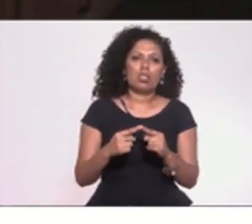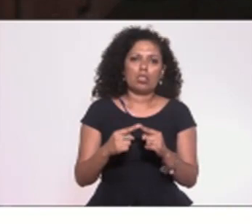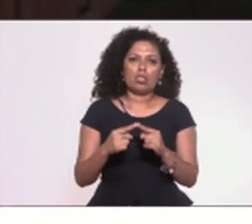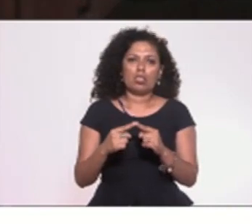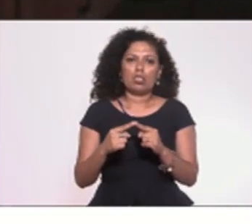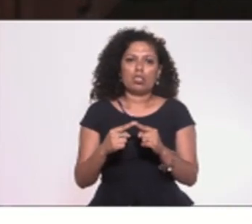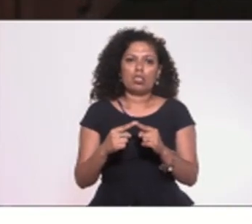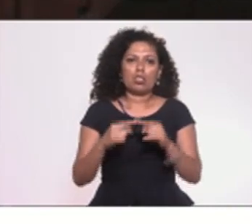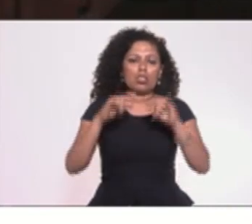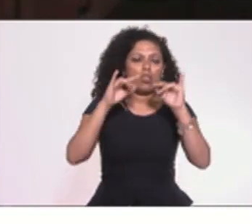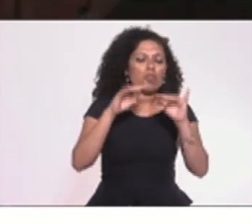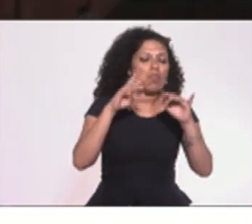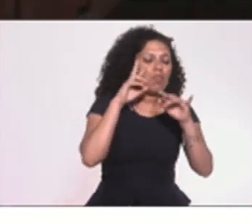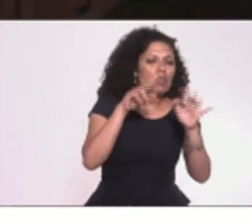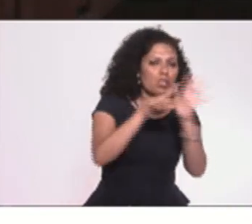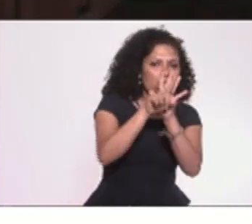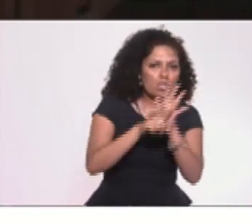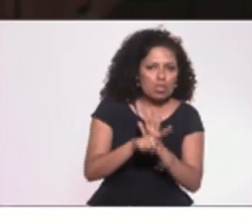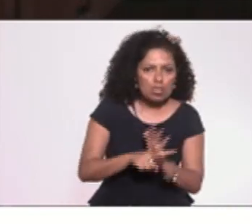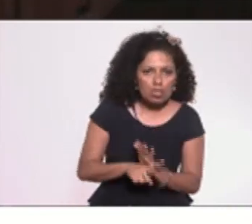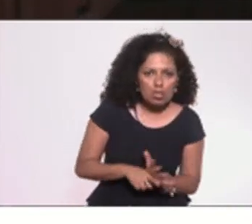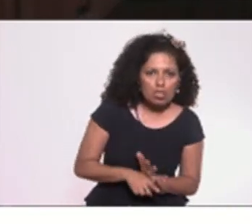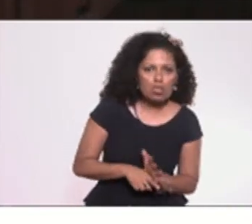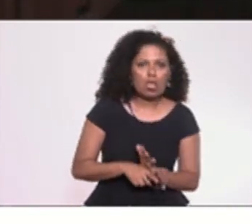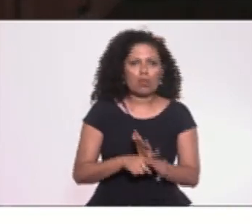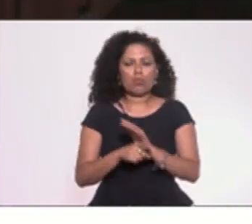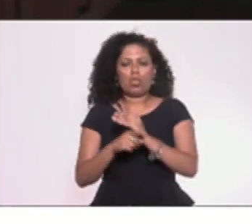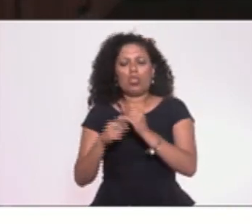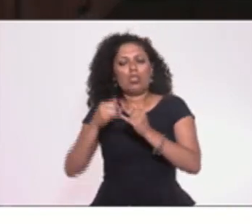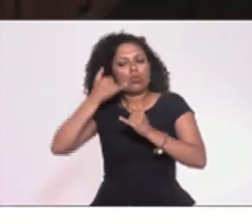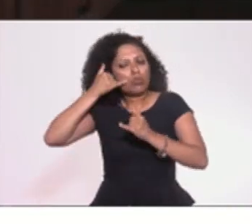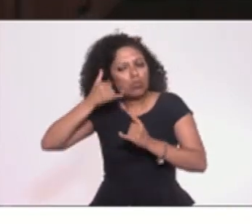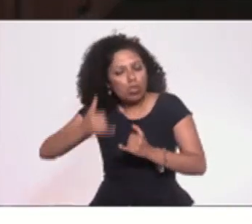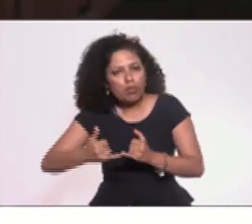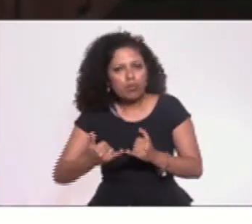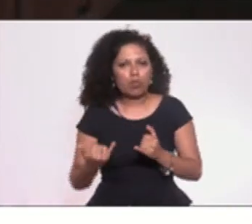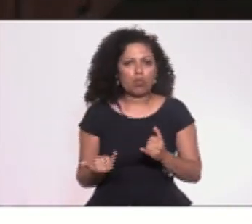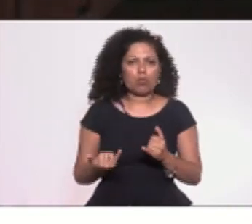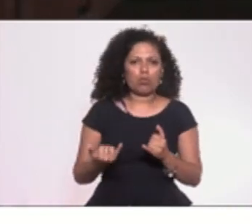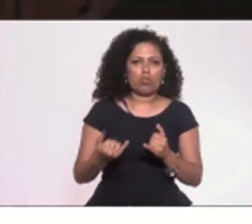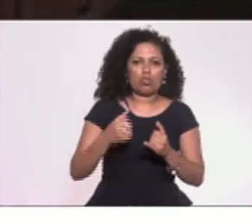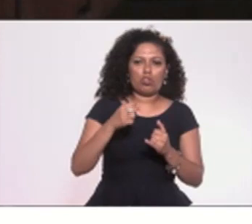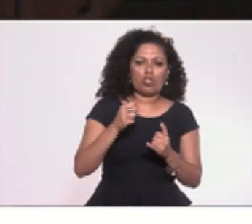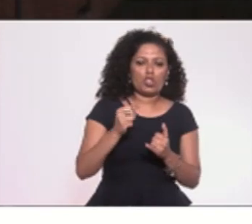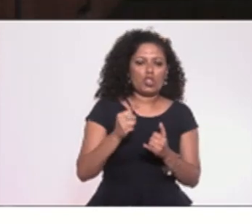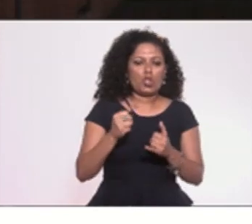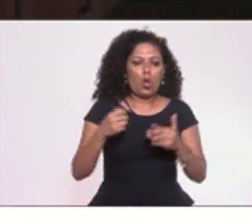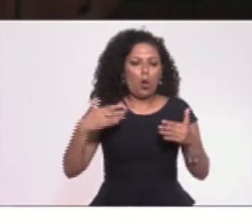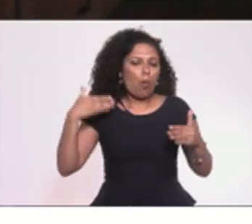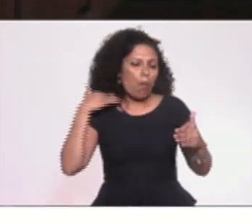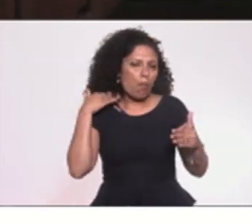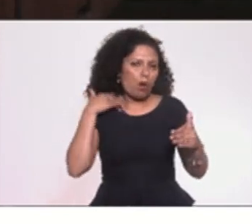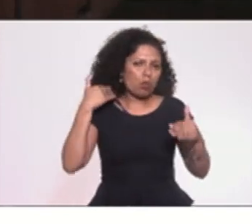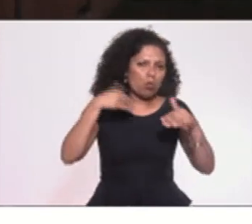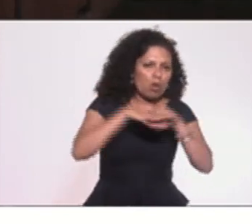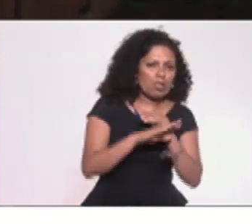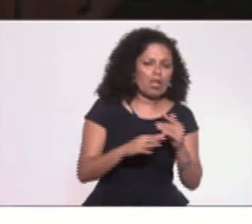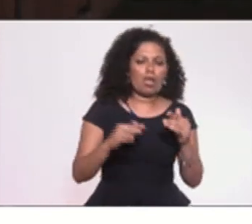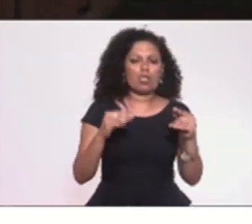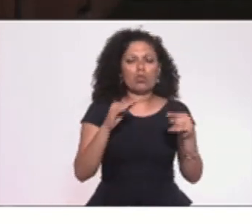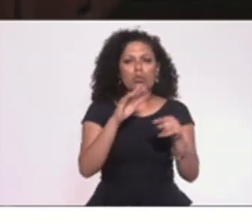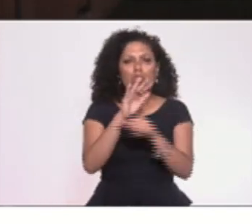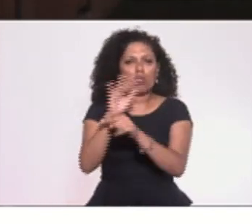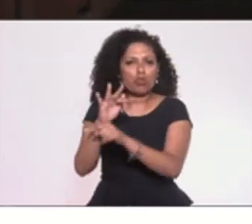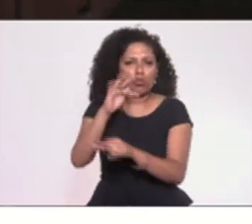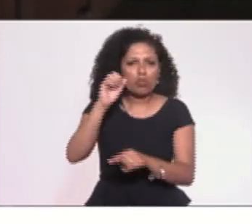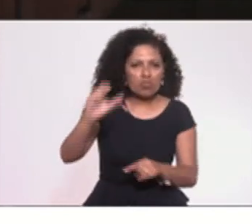dados telemáticos, de interceptação telefônica, de sigilo bancário e fiscal. E